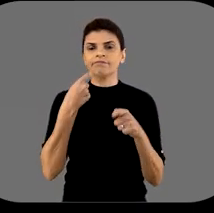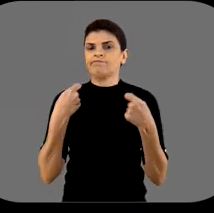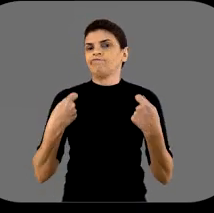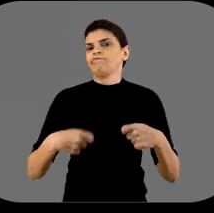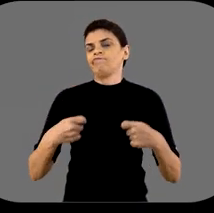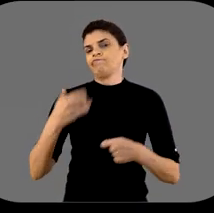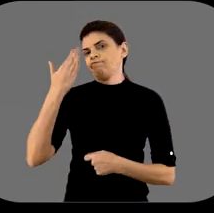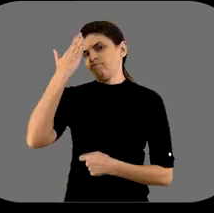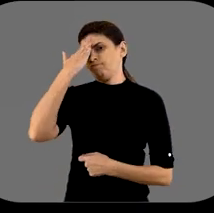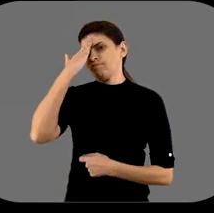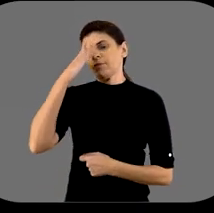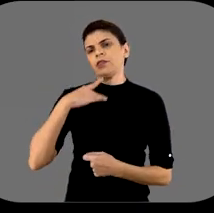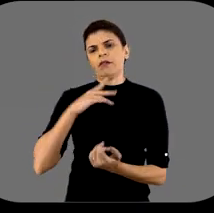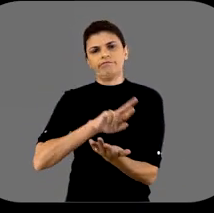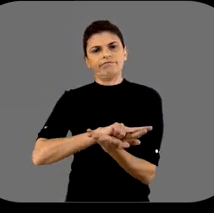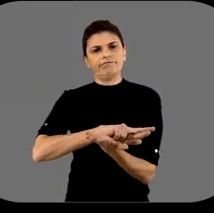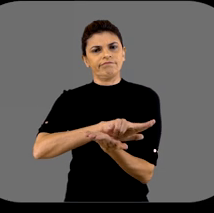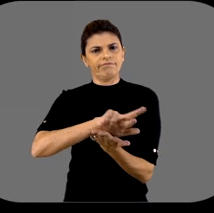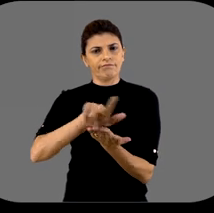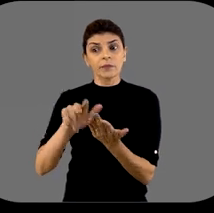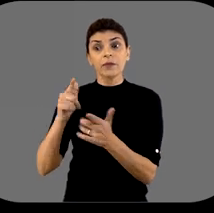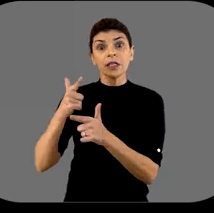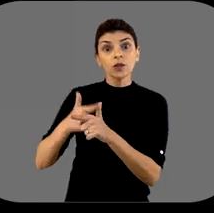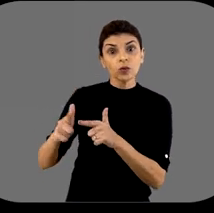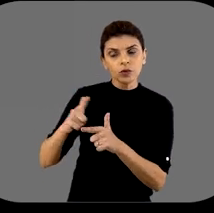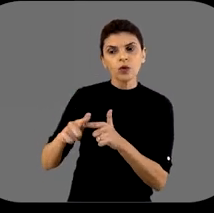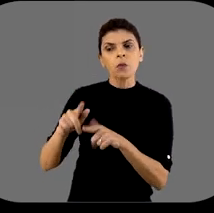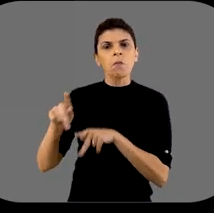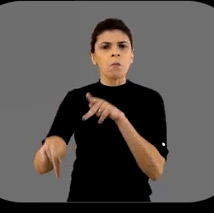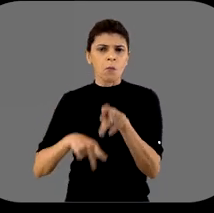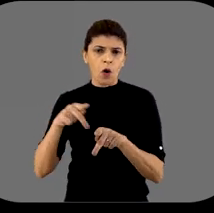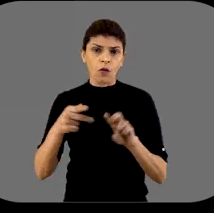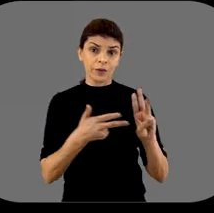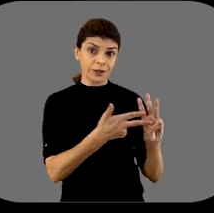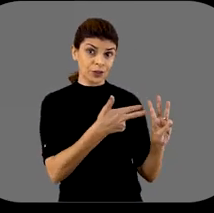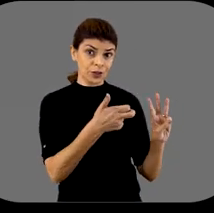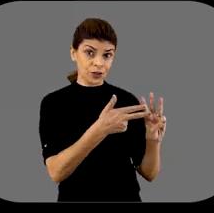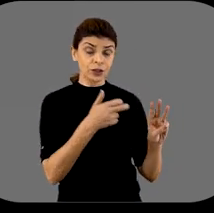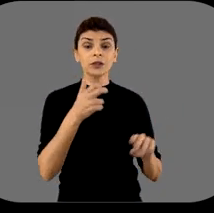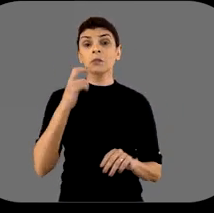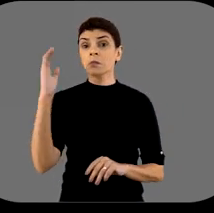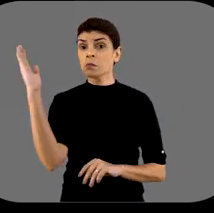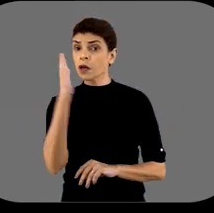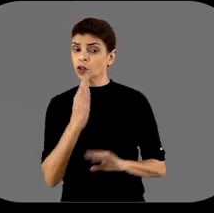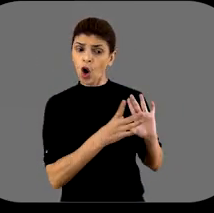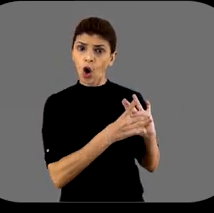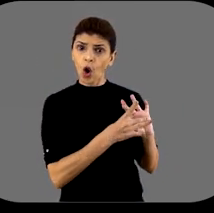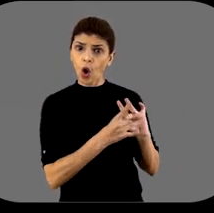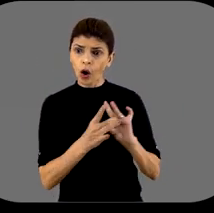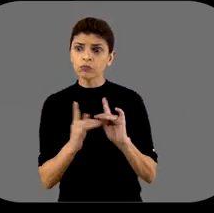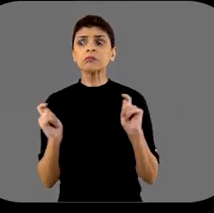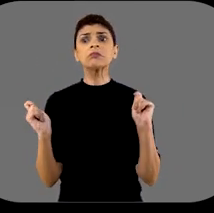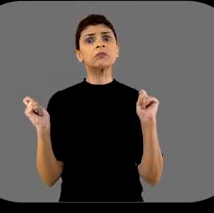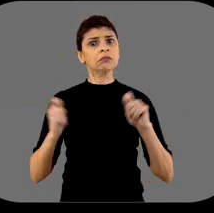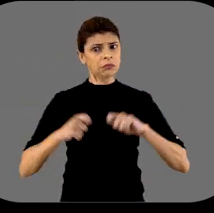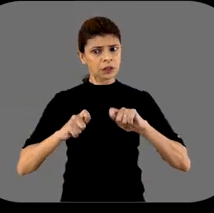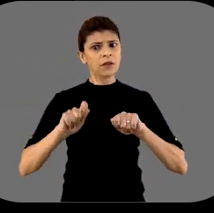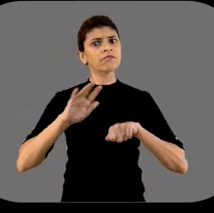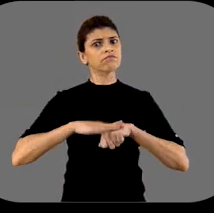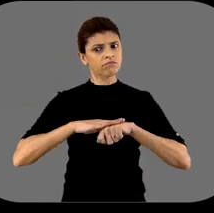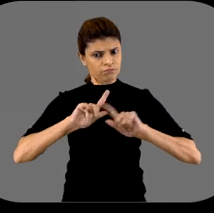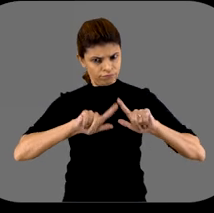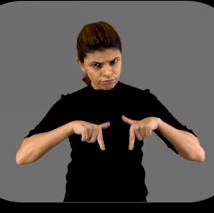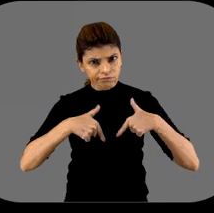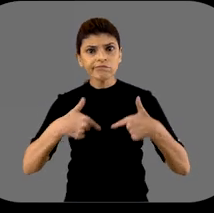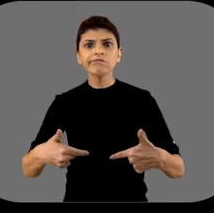dizer que existe uma grande diversidade de situações e povos indígenas no Brasil, e de contextos onde é possível